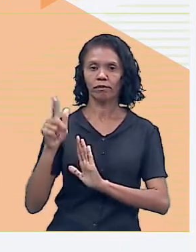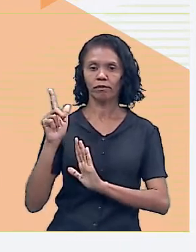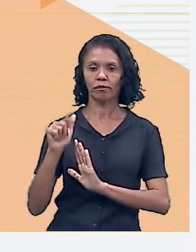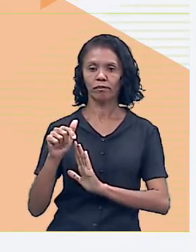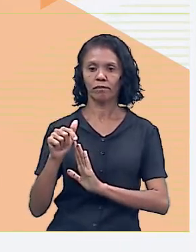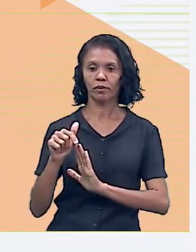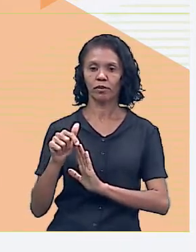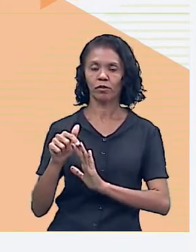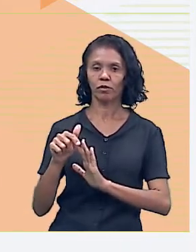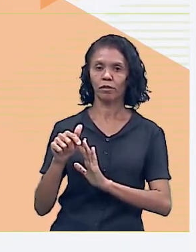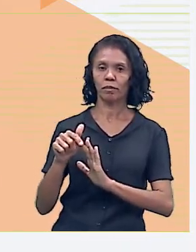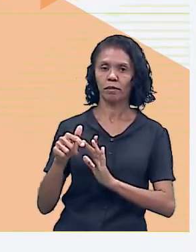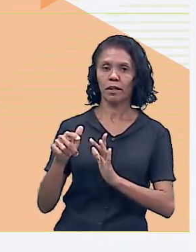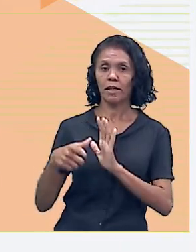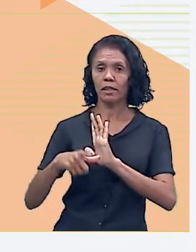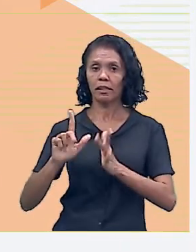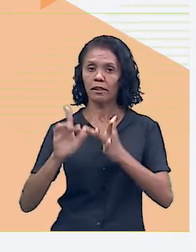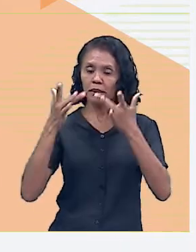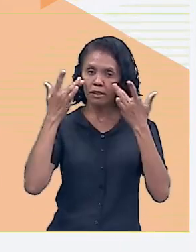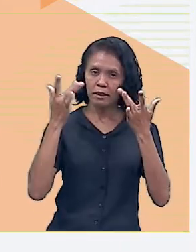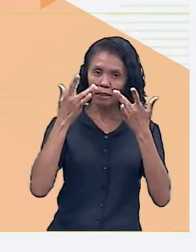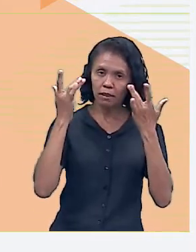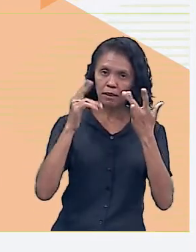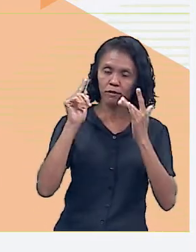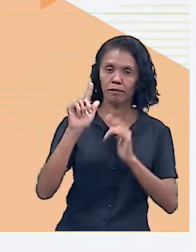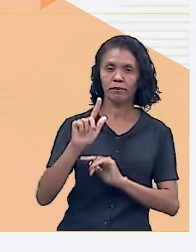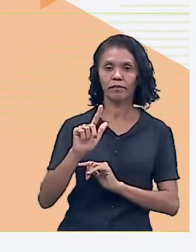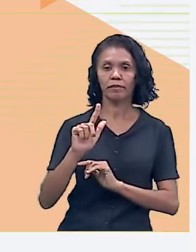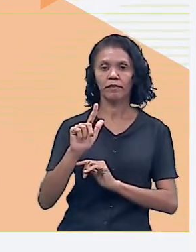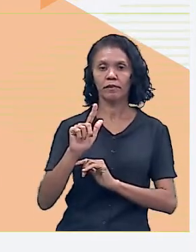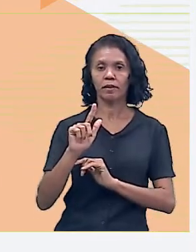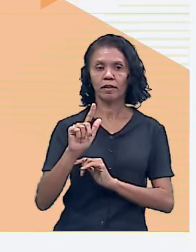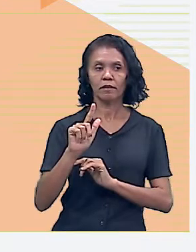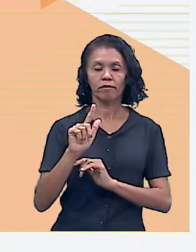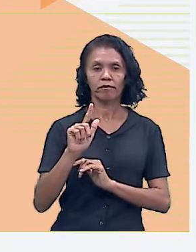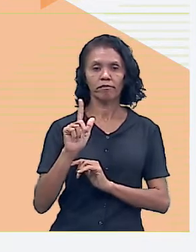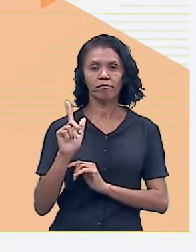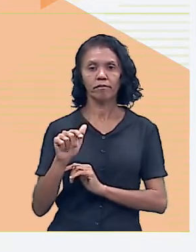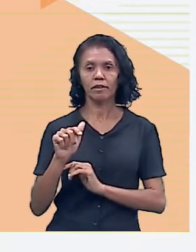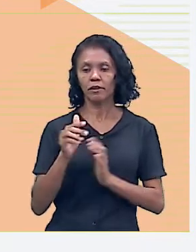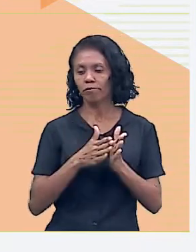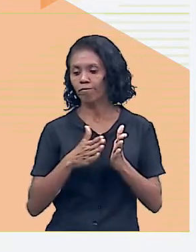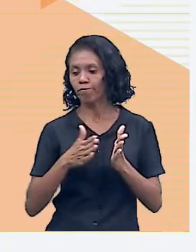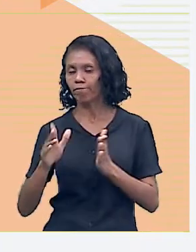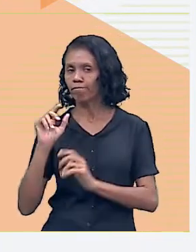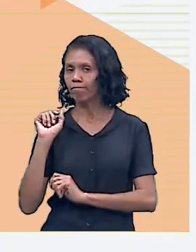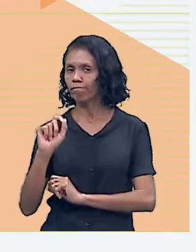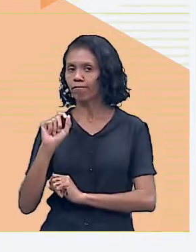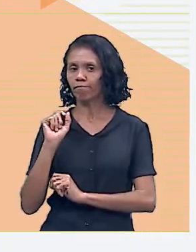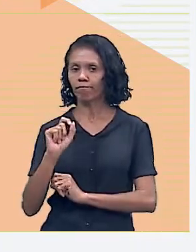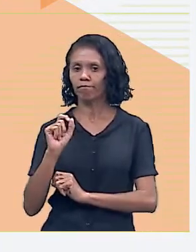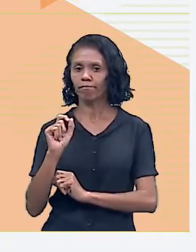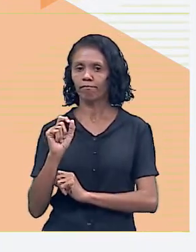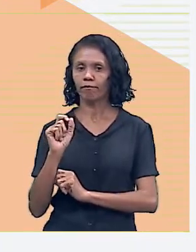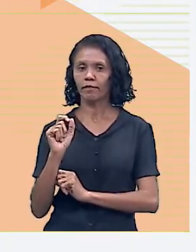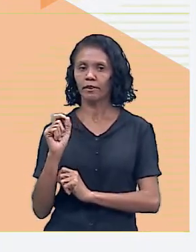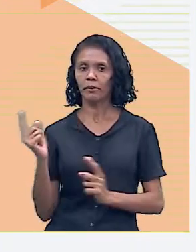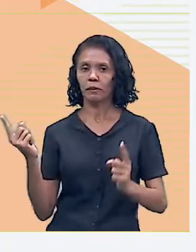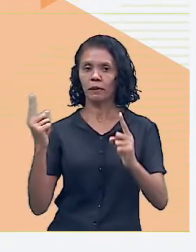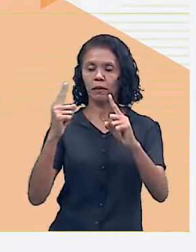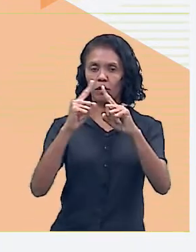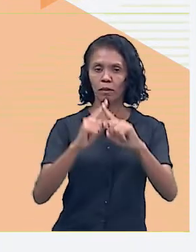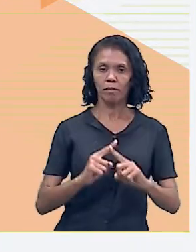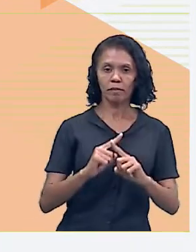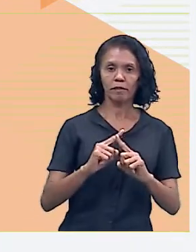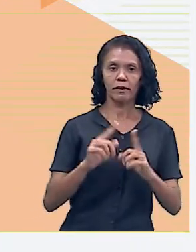no modelo teatral né ele recebe estava passando por um período em que no campeonato de teatro